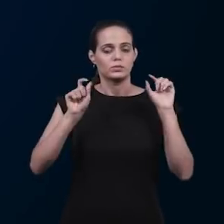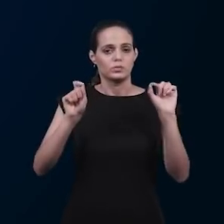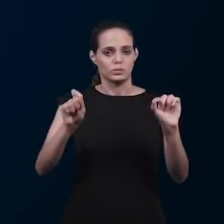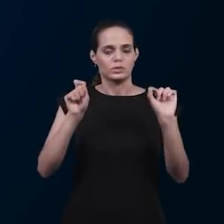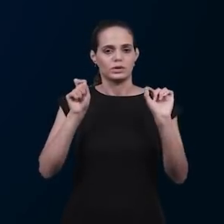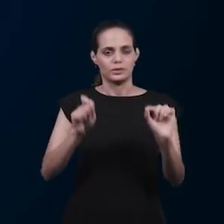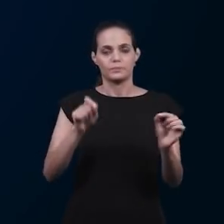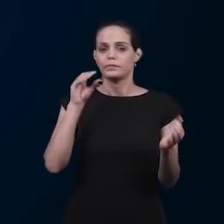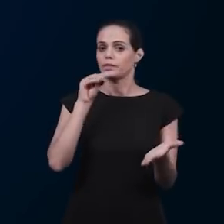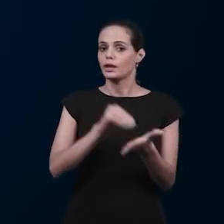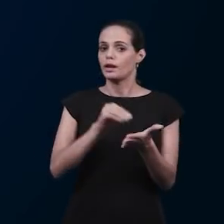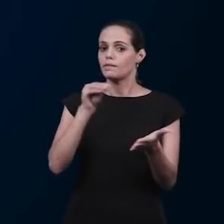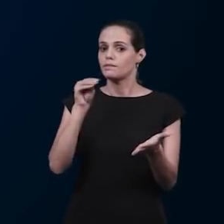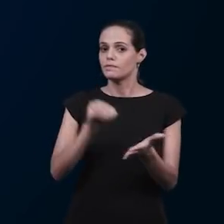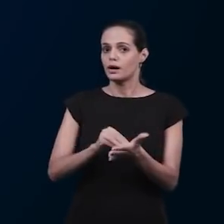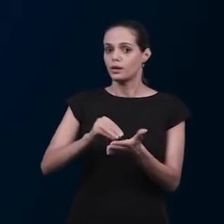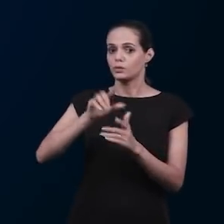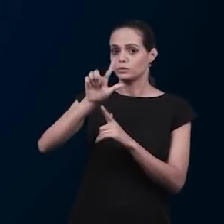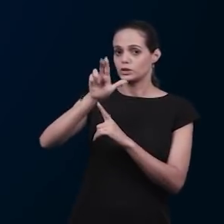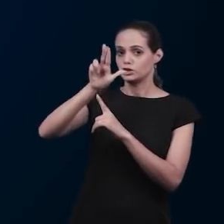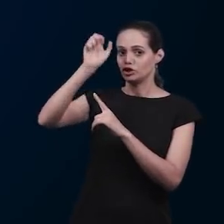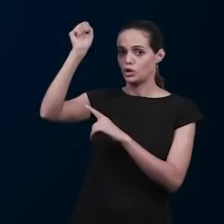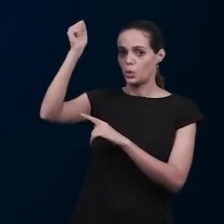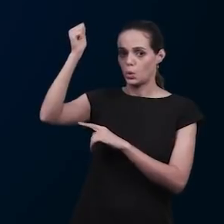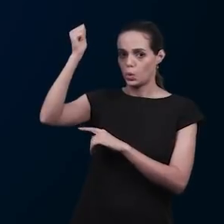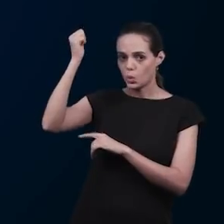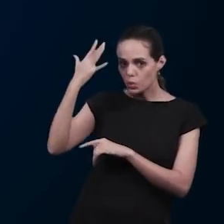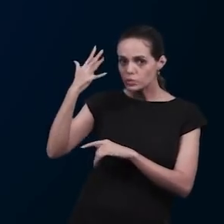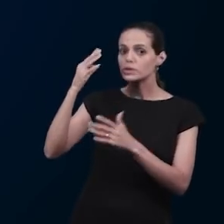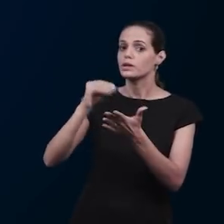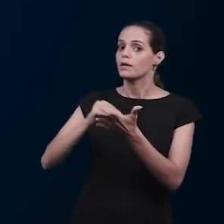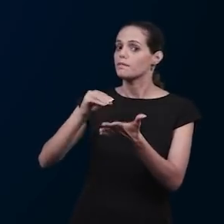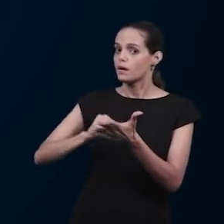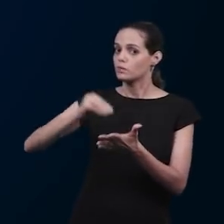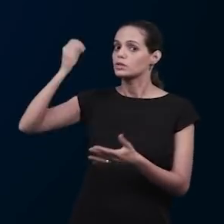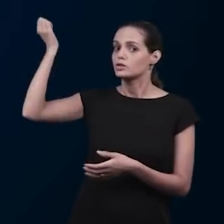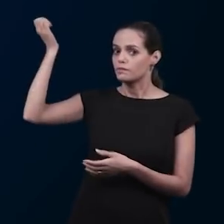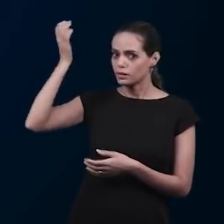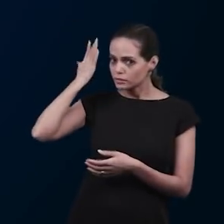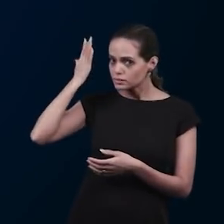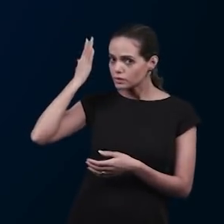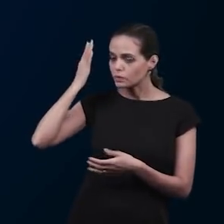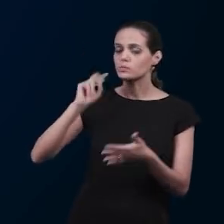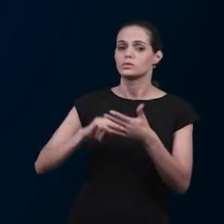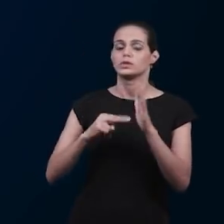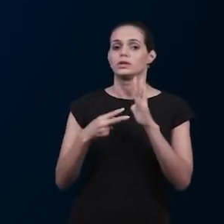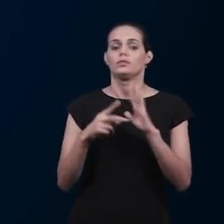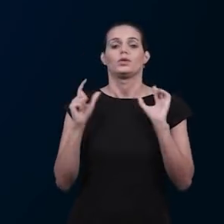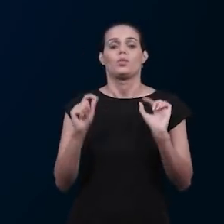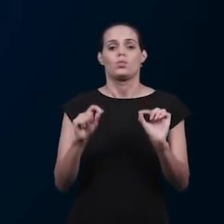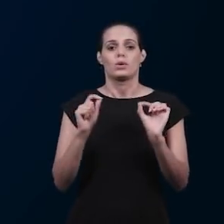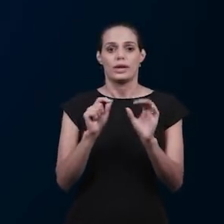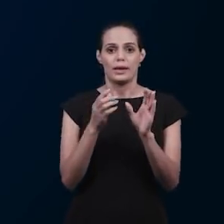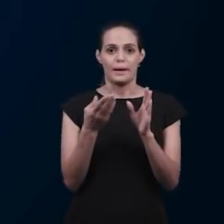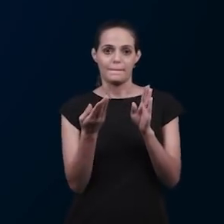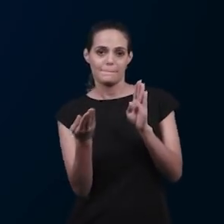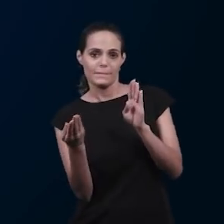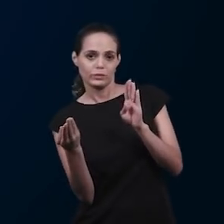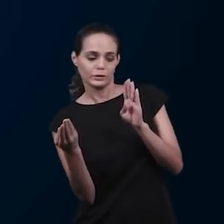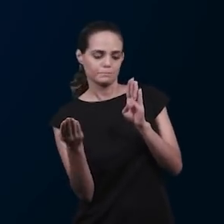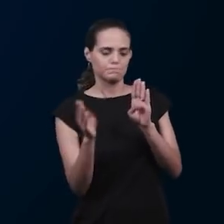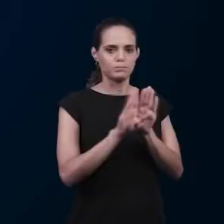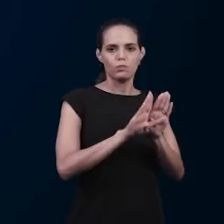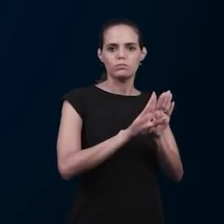irmãos, que a falta de luz ou a falta de revelação faz com que a